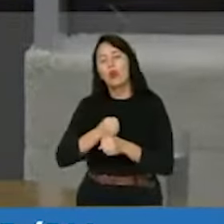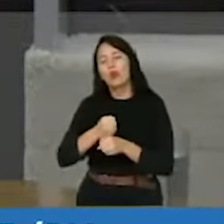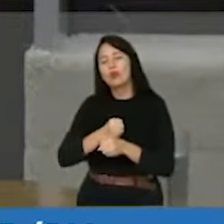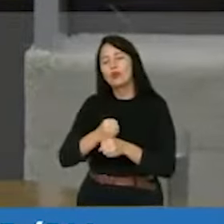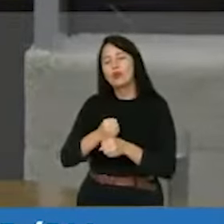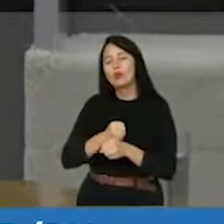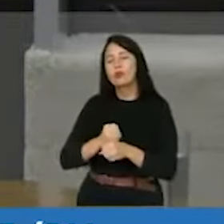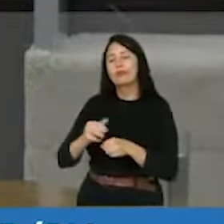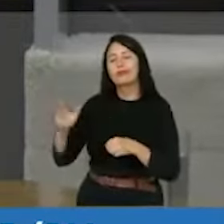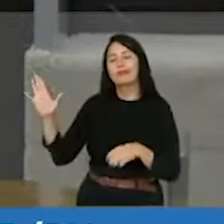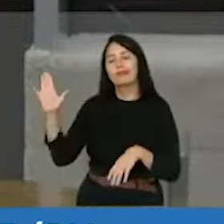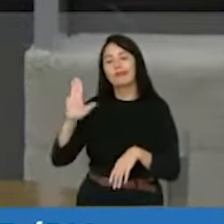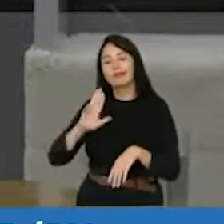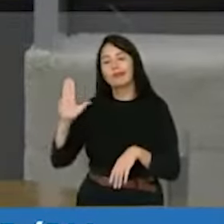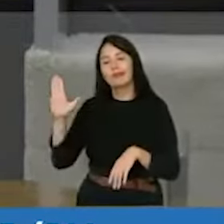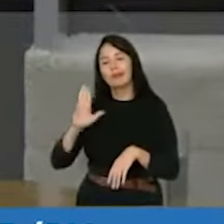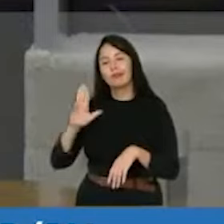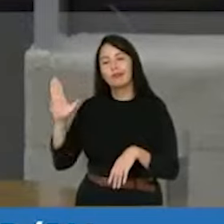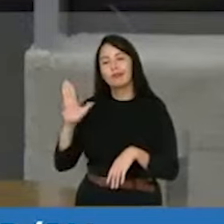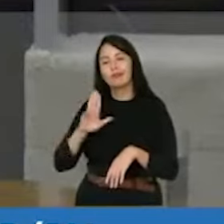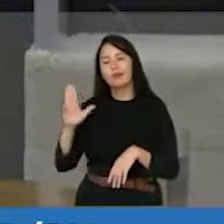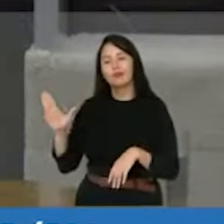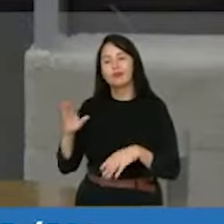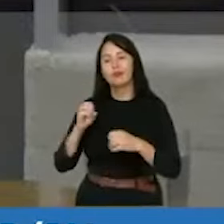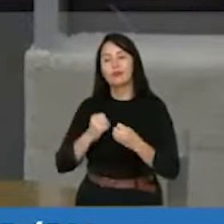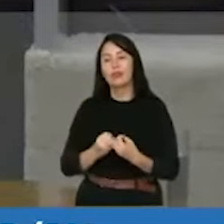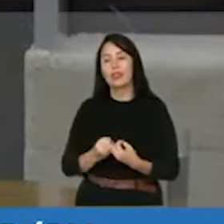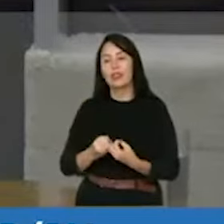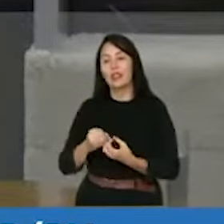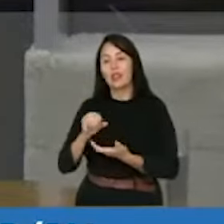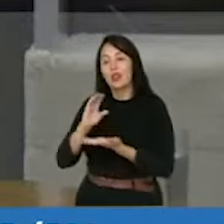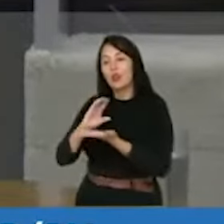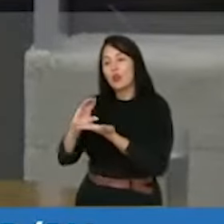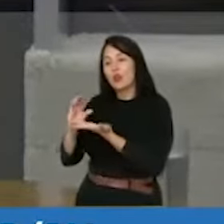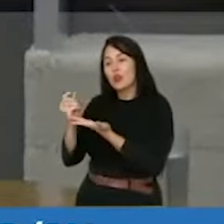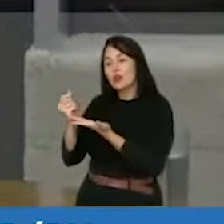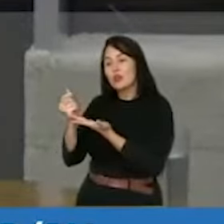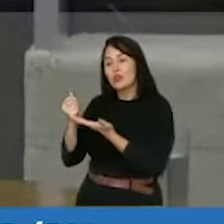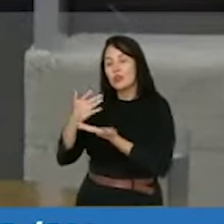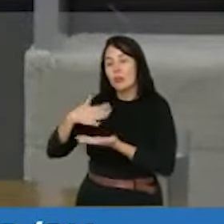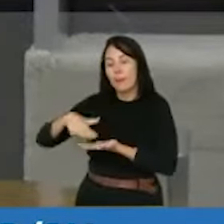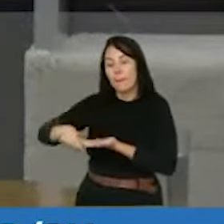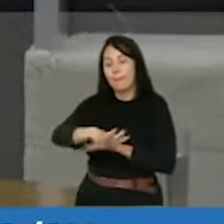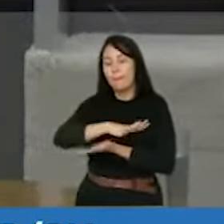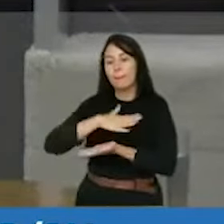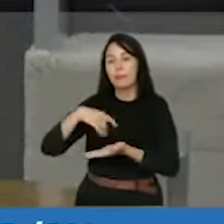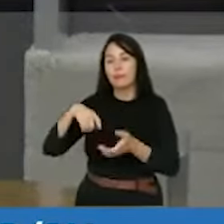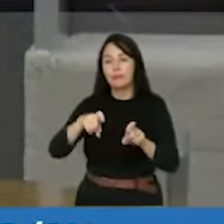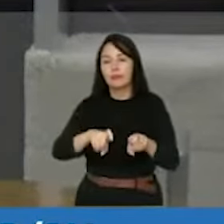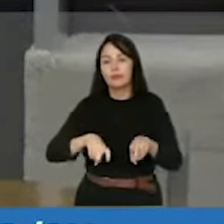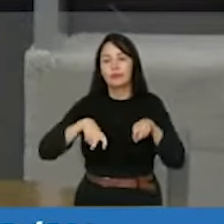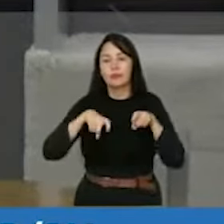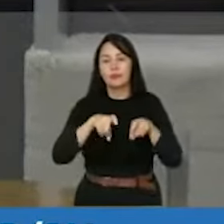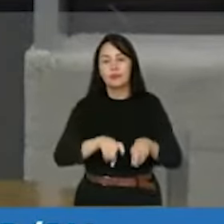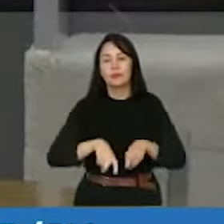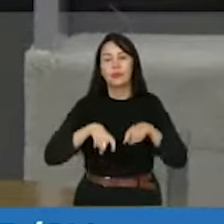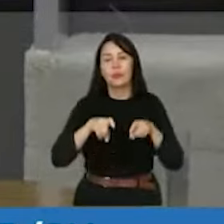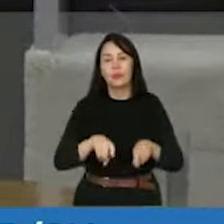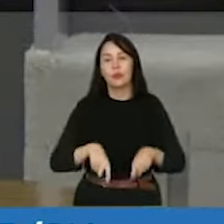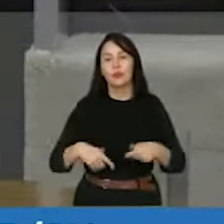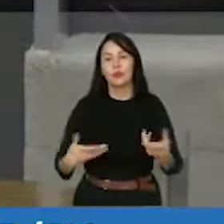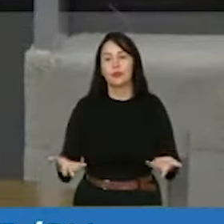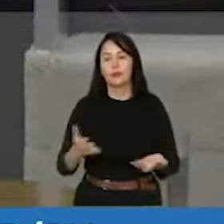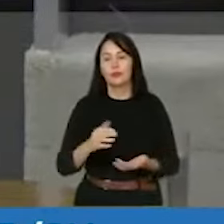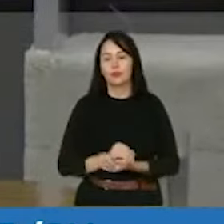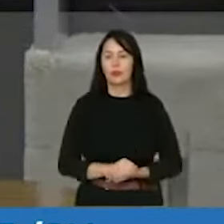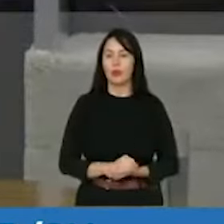do presidente Lula tem garantido acesso ao crédito para a agricultura, quer seja o agronegócio, é